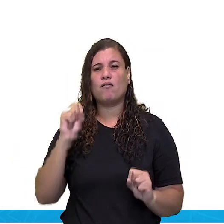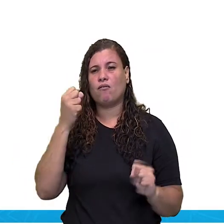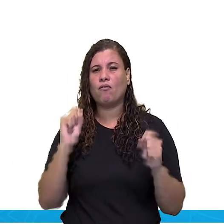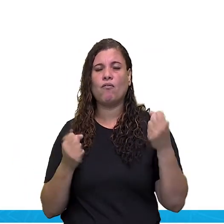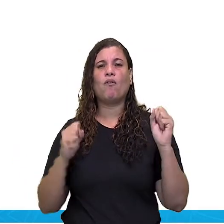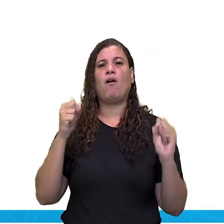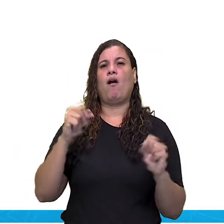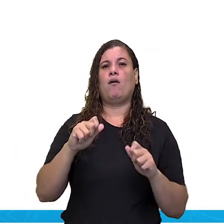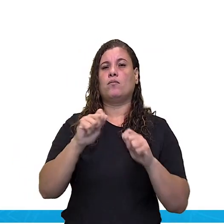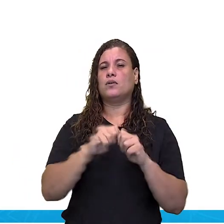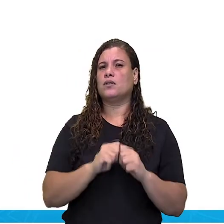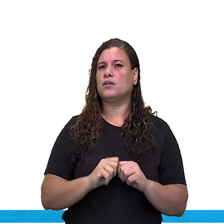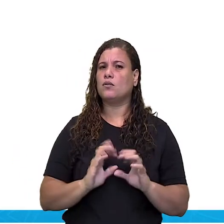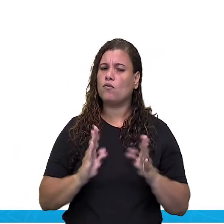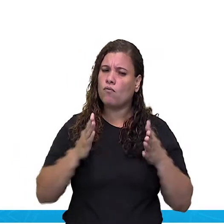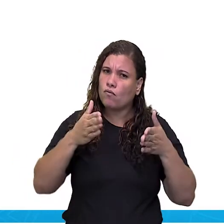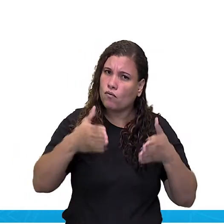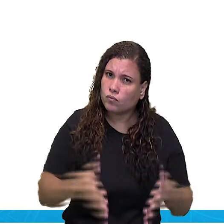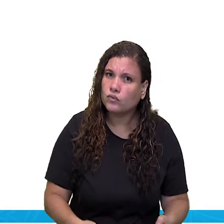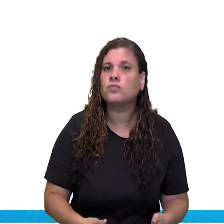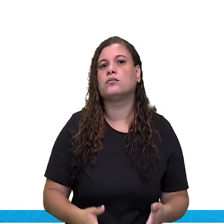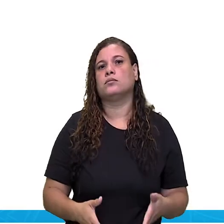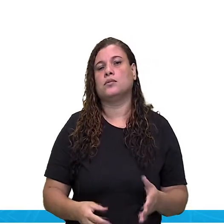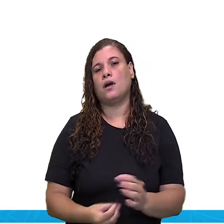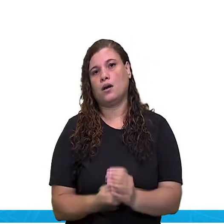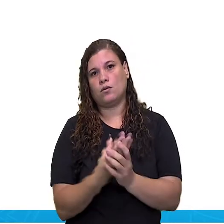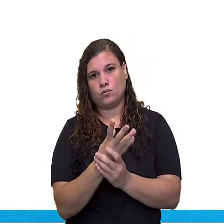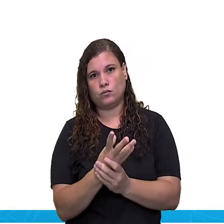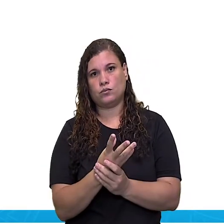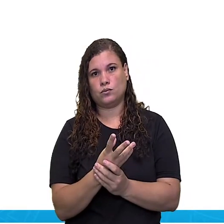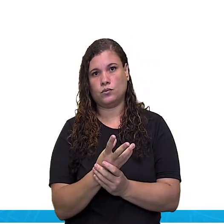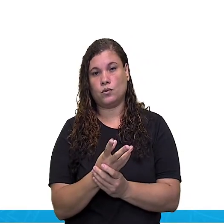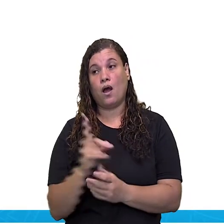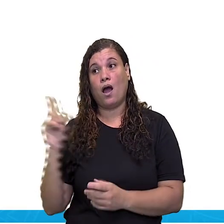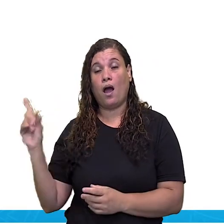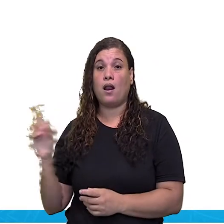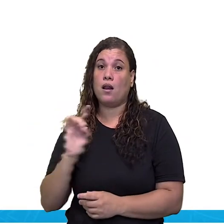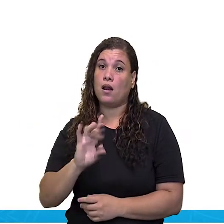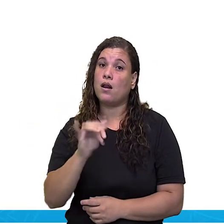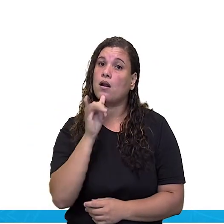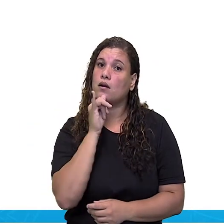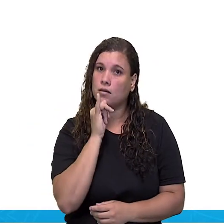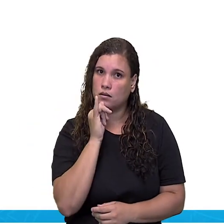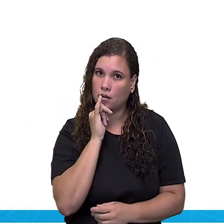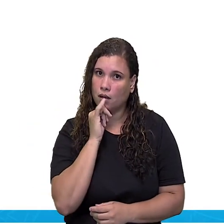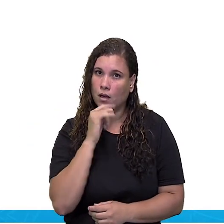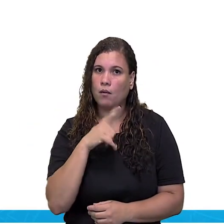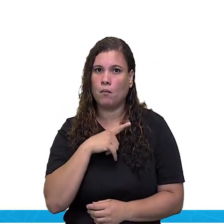ali, tá? Em São Bernardo do Campo, em outras cidades também, mas eu só dei aqui um exemplo.